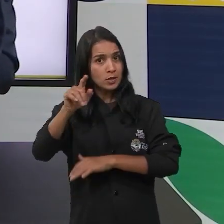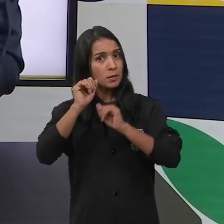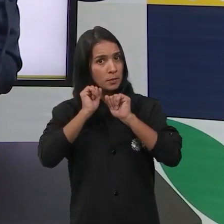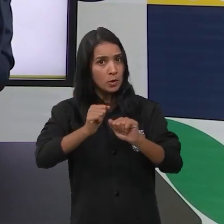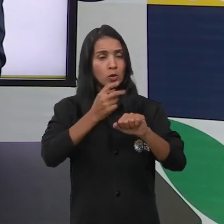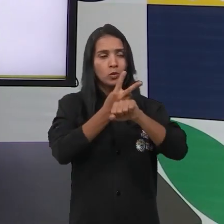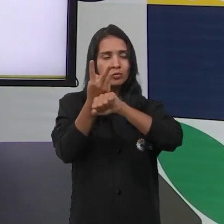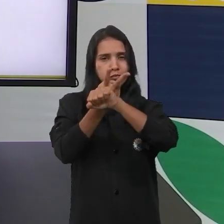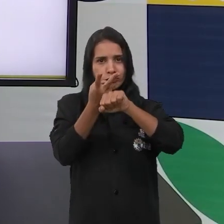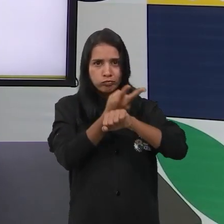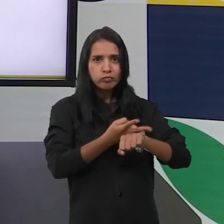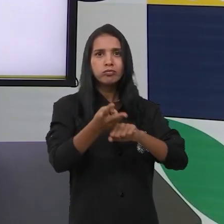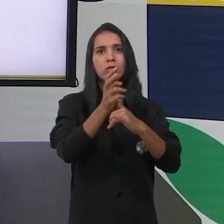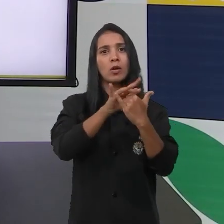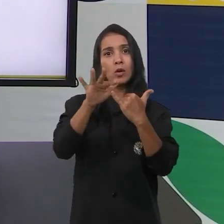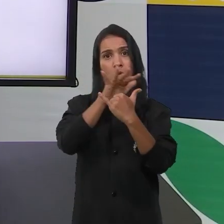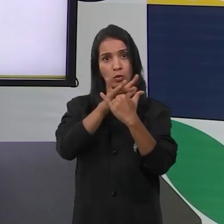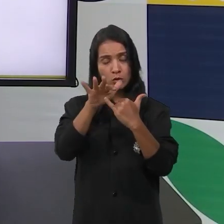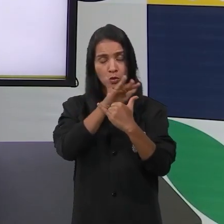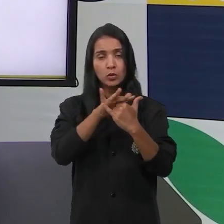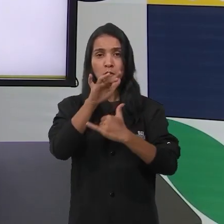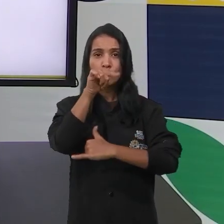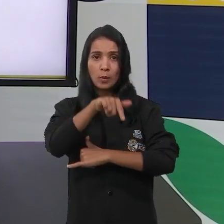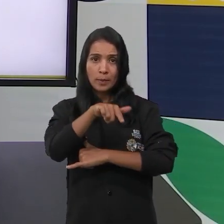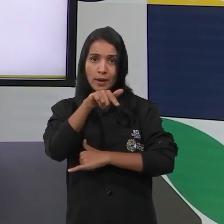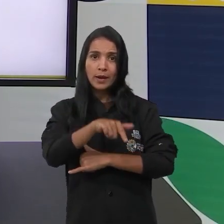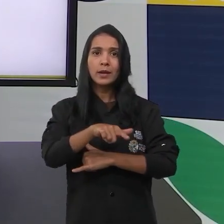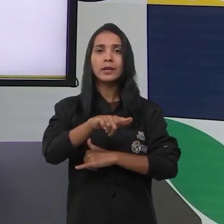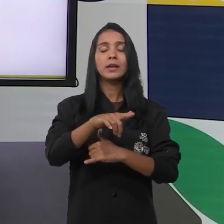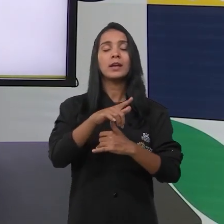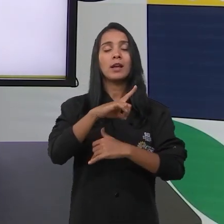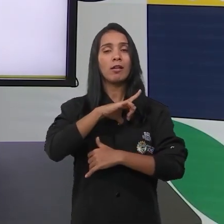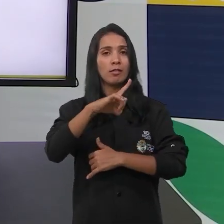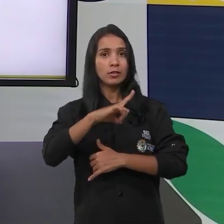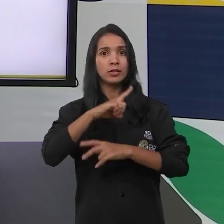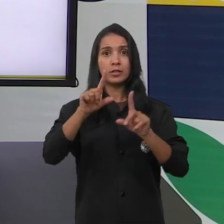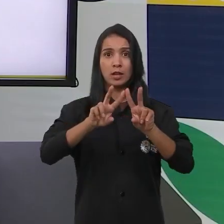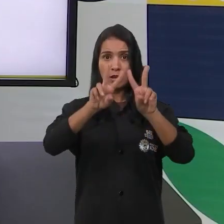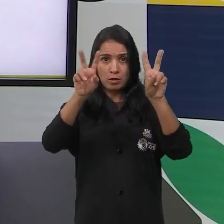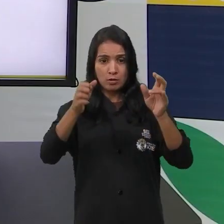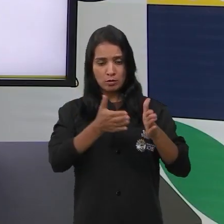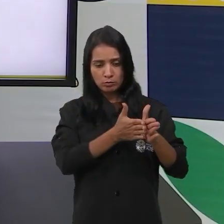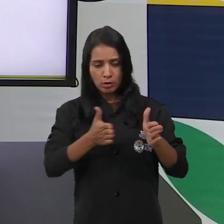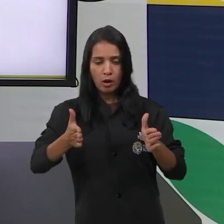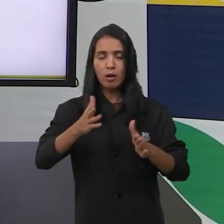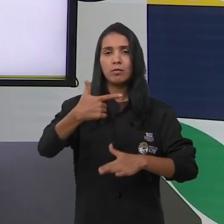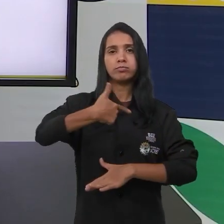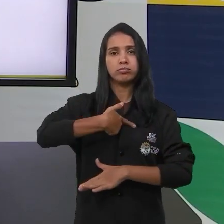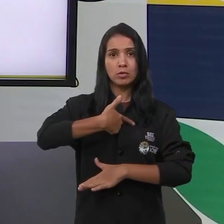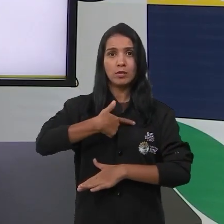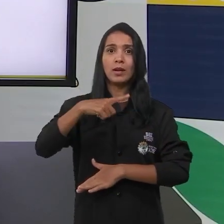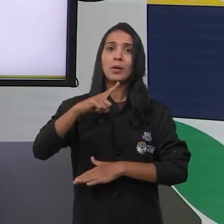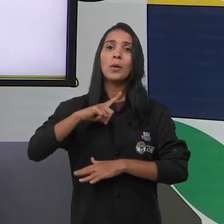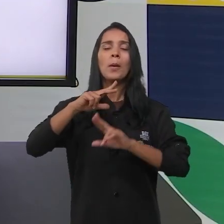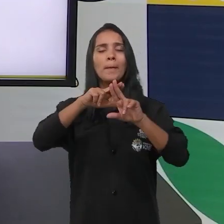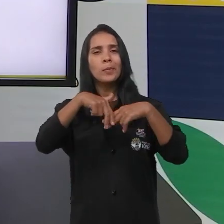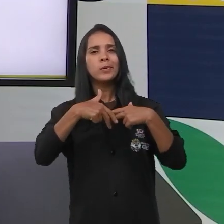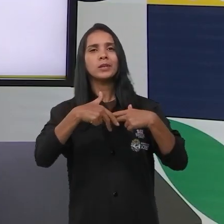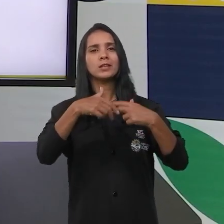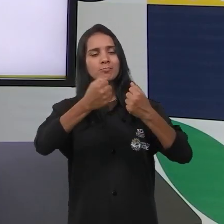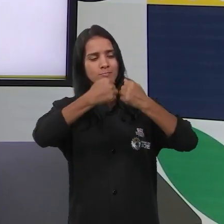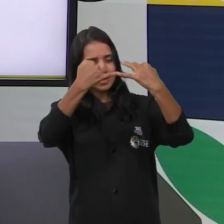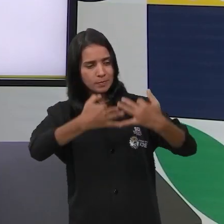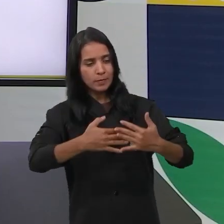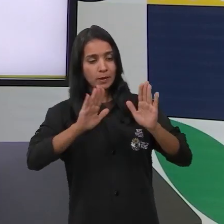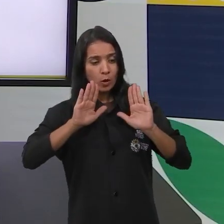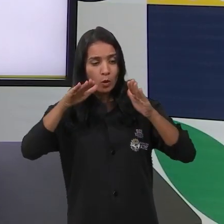aí, sobre a Era Vargas. E é bem claro as características voltadas para a